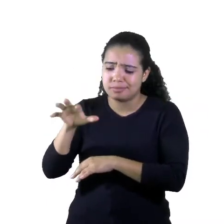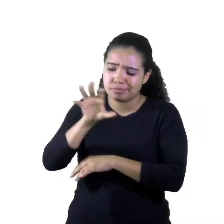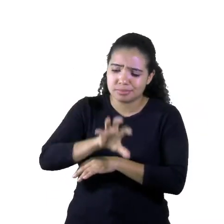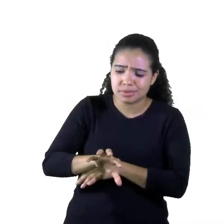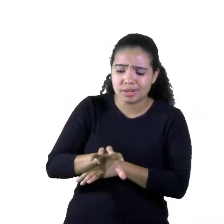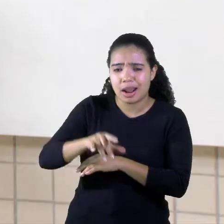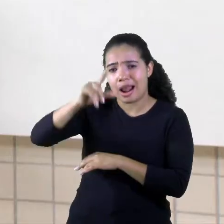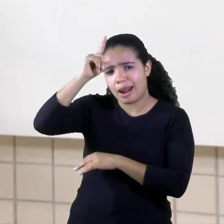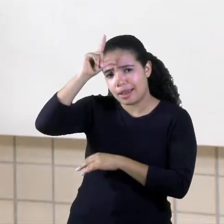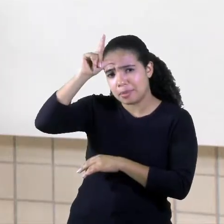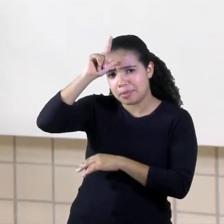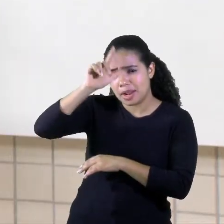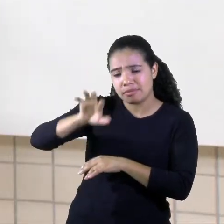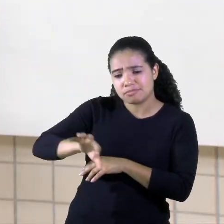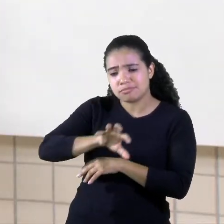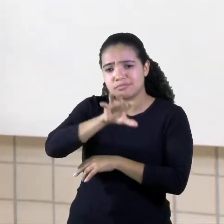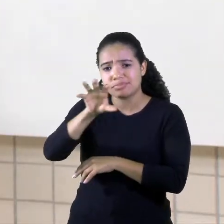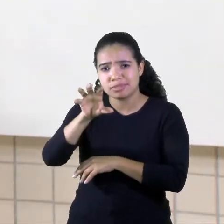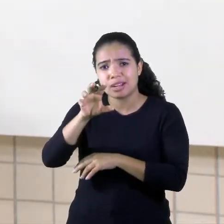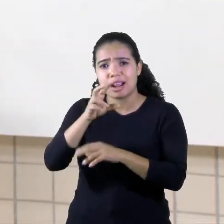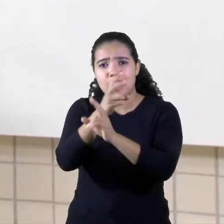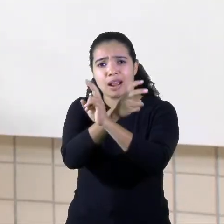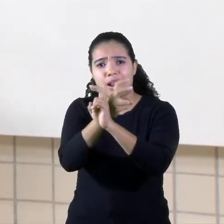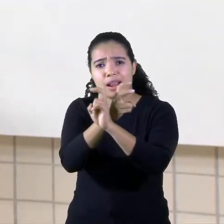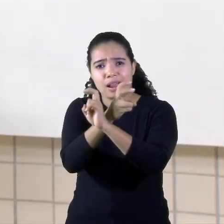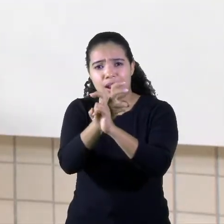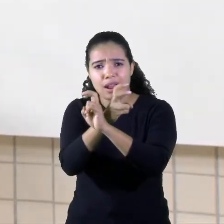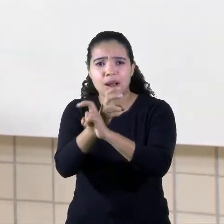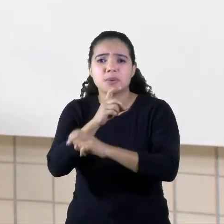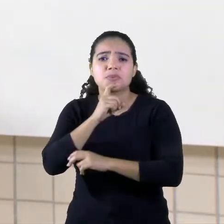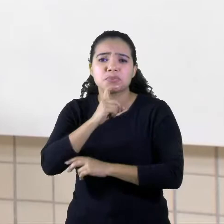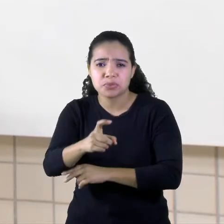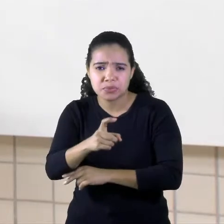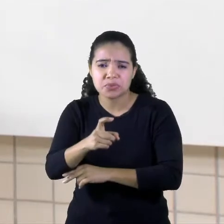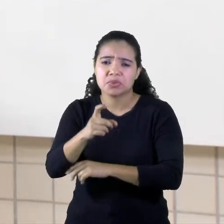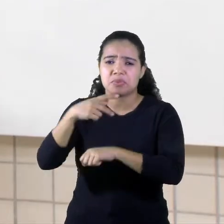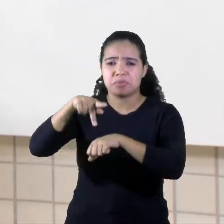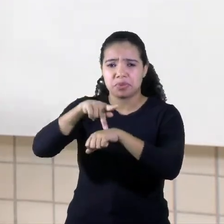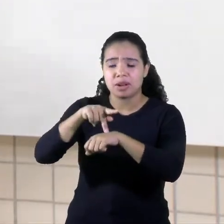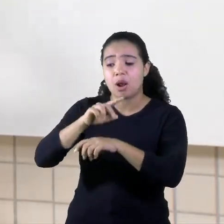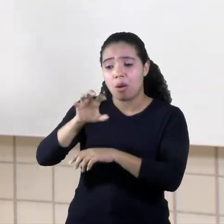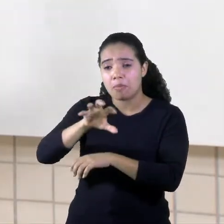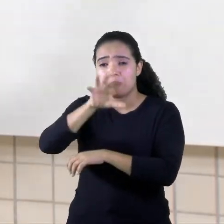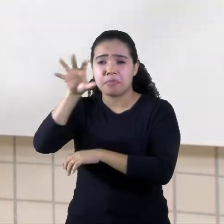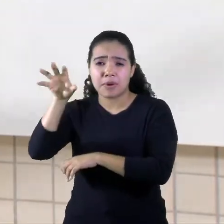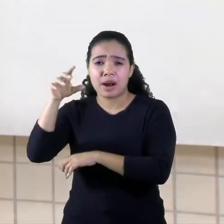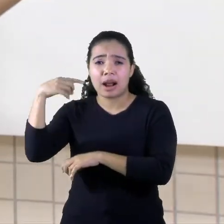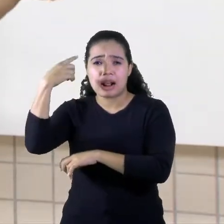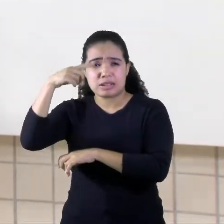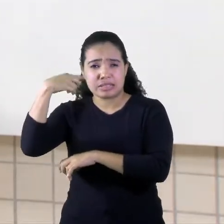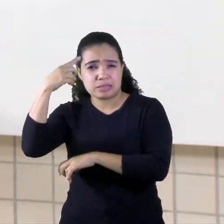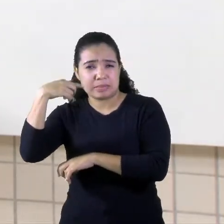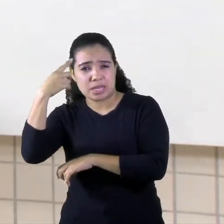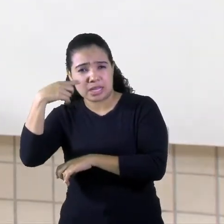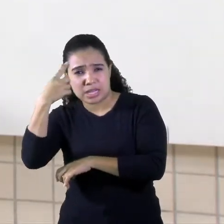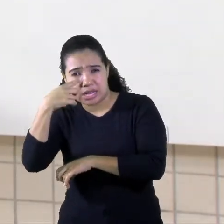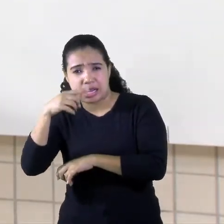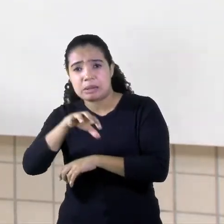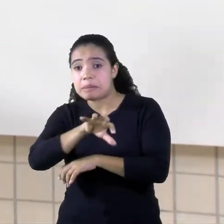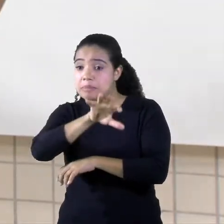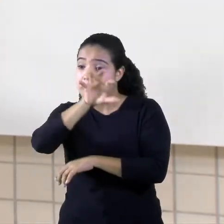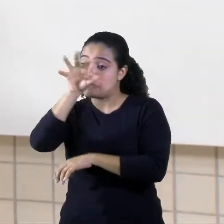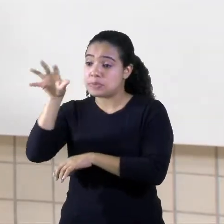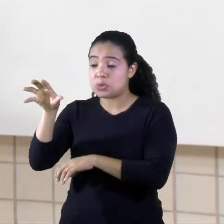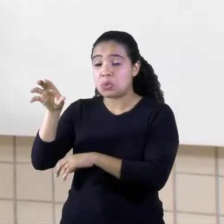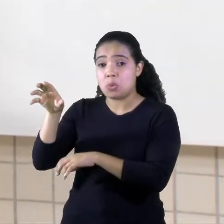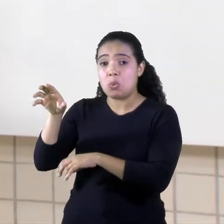Alemanha, próximo da Alemanha também tem a Áustria-Hungria, do outro lado você vai encontrar a Espanha, atravessando essa região você